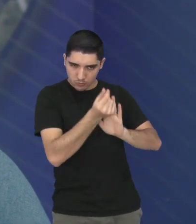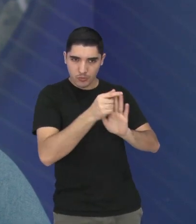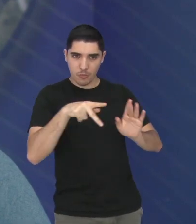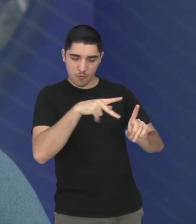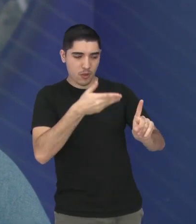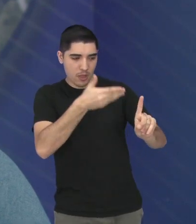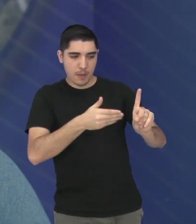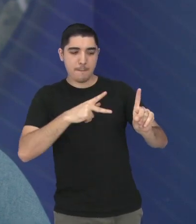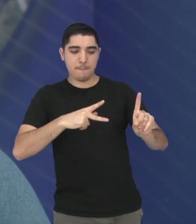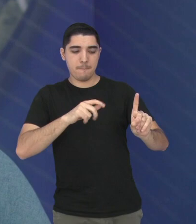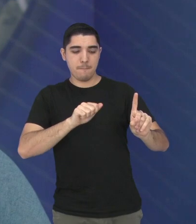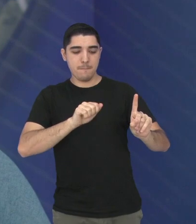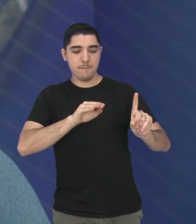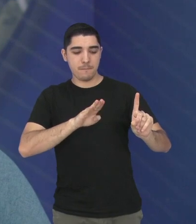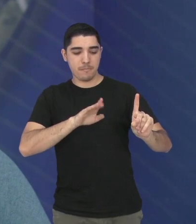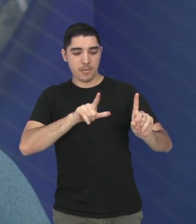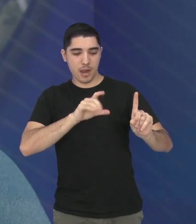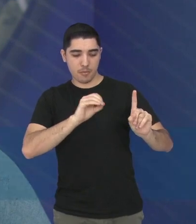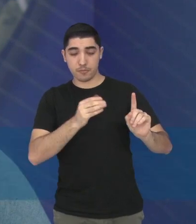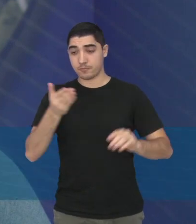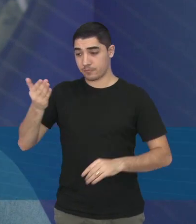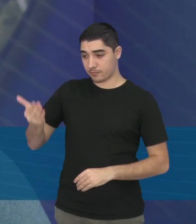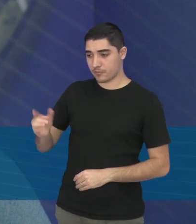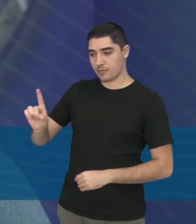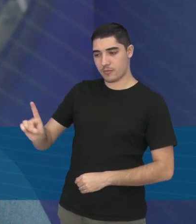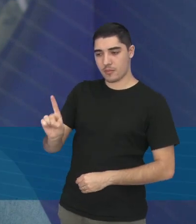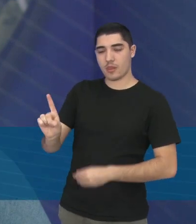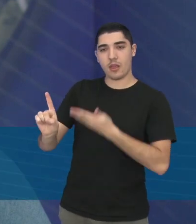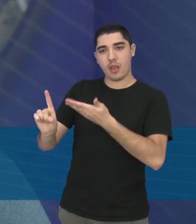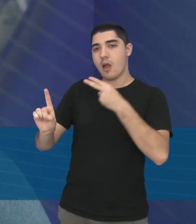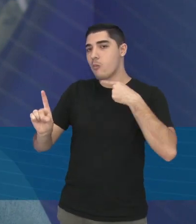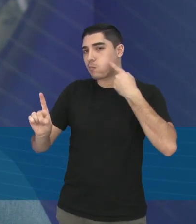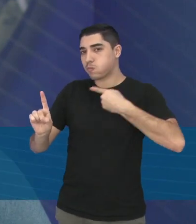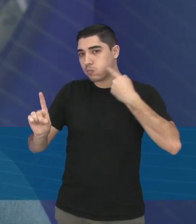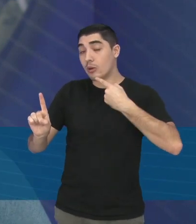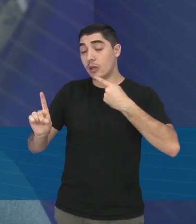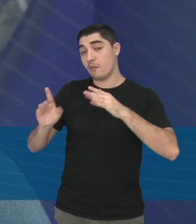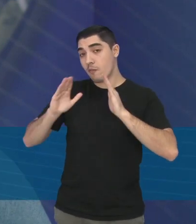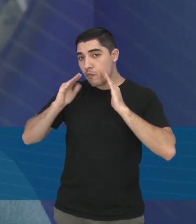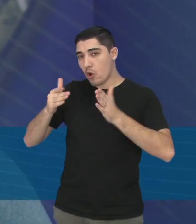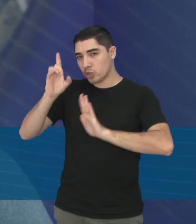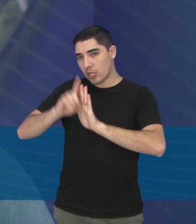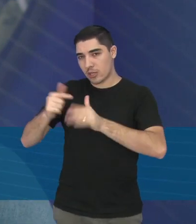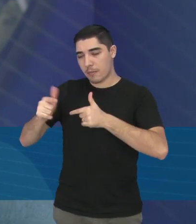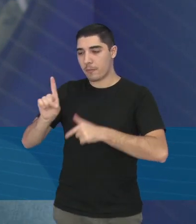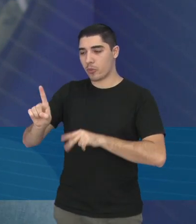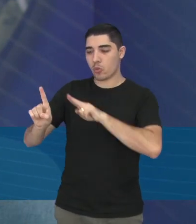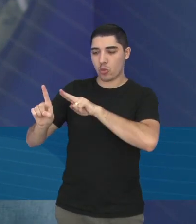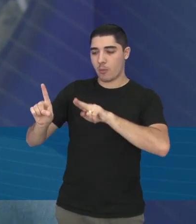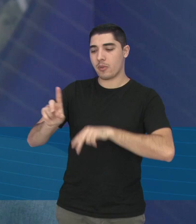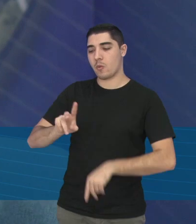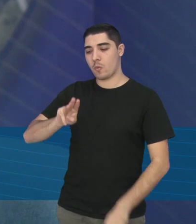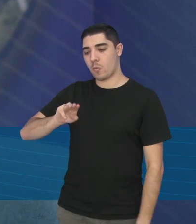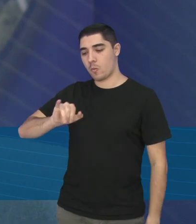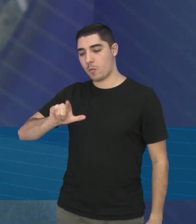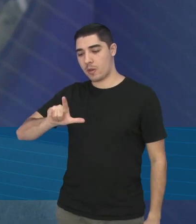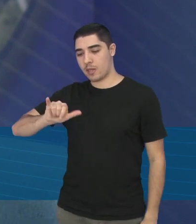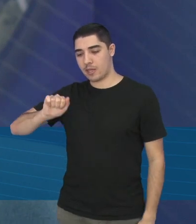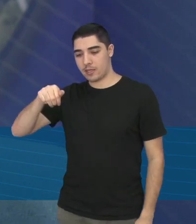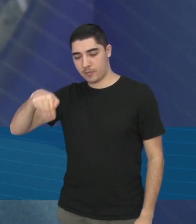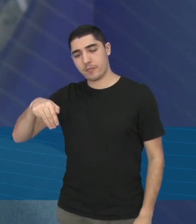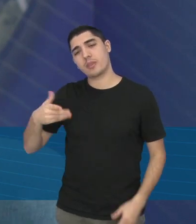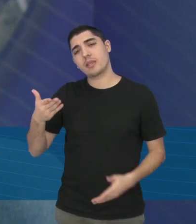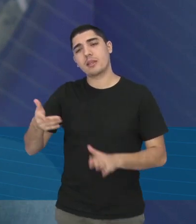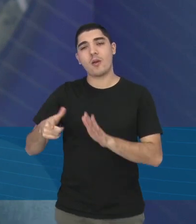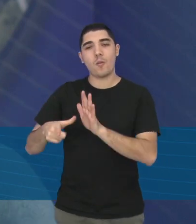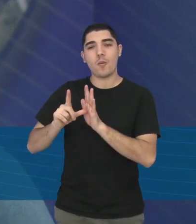professor Pablo Rojas e o advogado especialista em Direito e Processo do Trabalho, William Guimarães. William, no final do